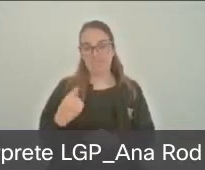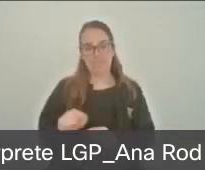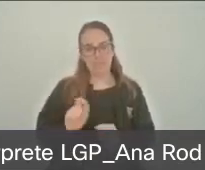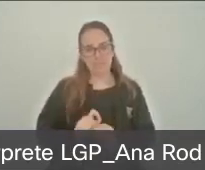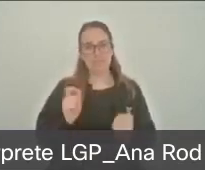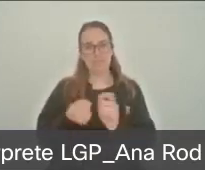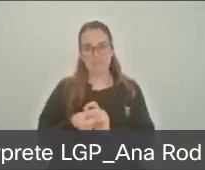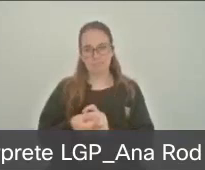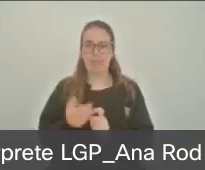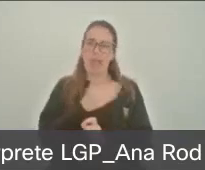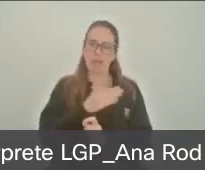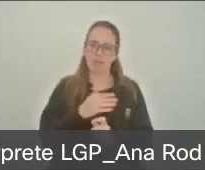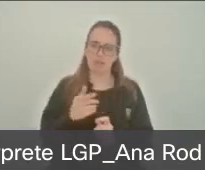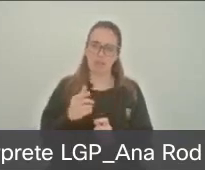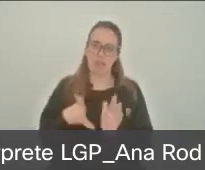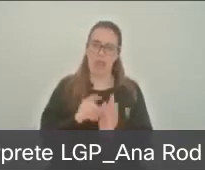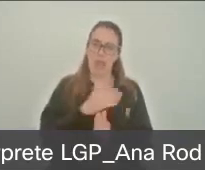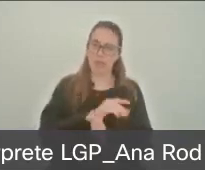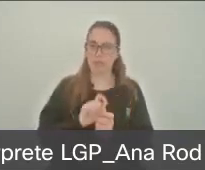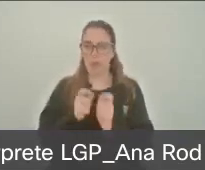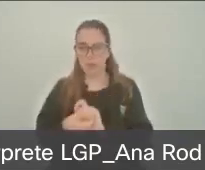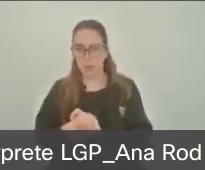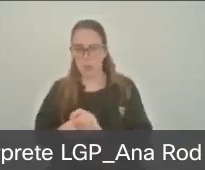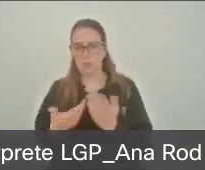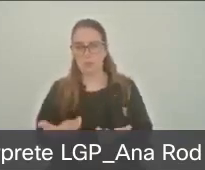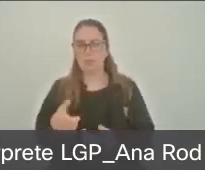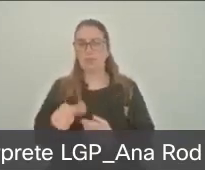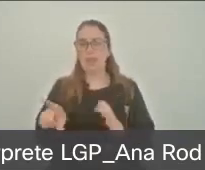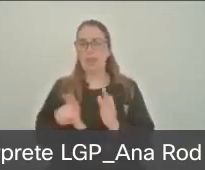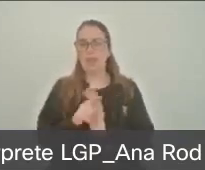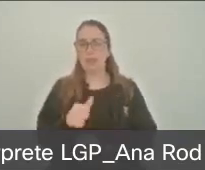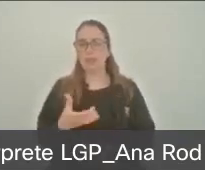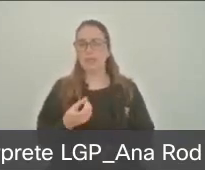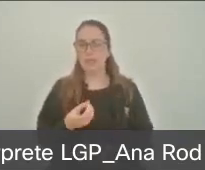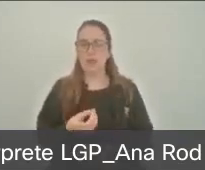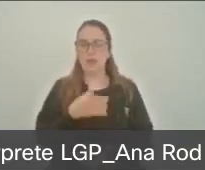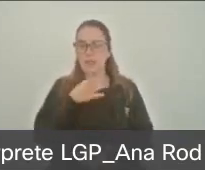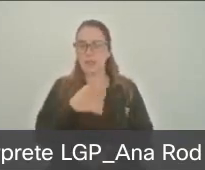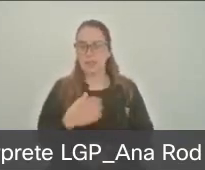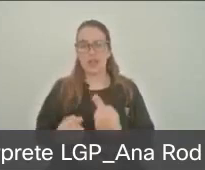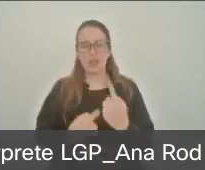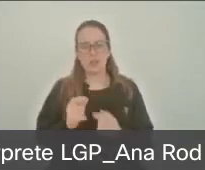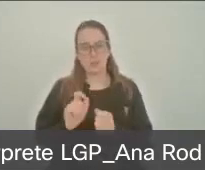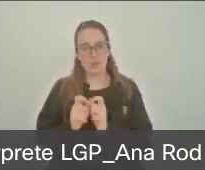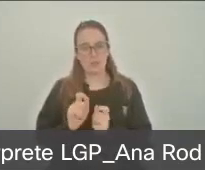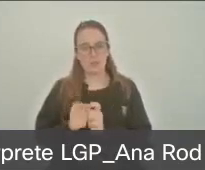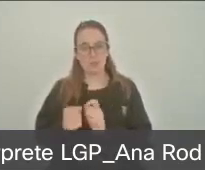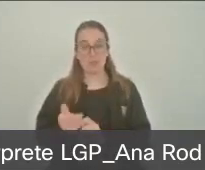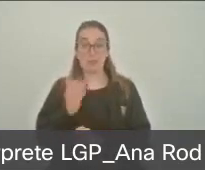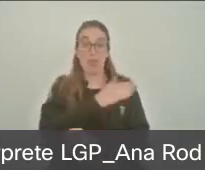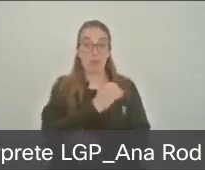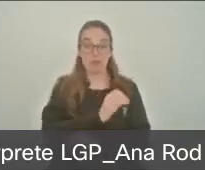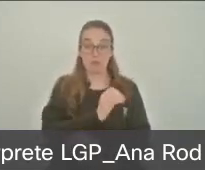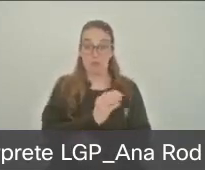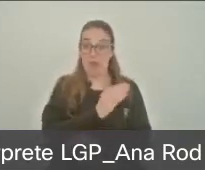da Lei 15 de 2014, e essa lei introduziu, de facto, algumas alterações significativas que não constavam do